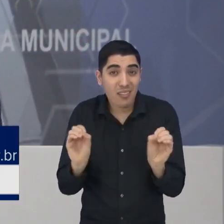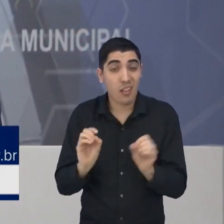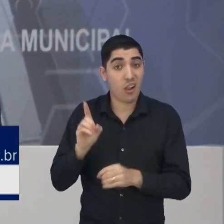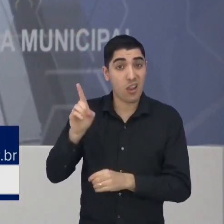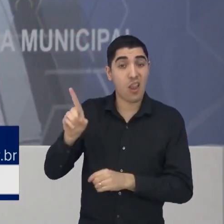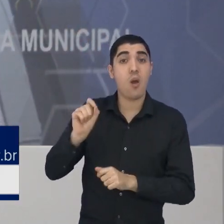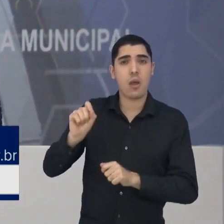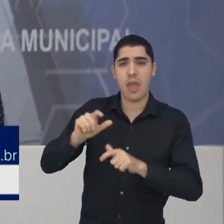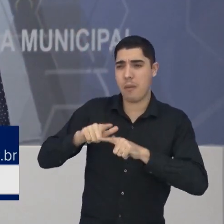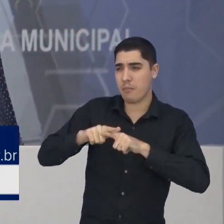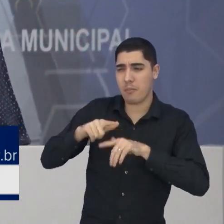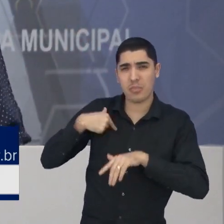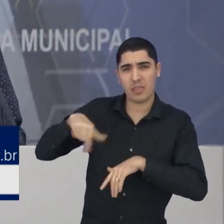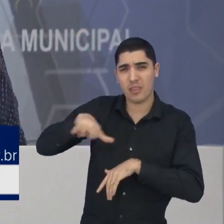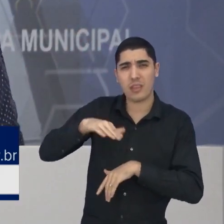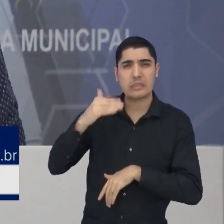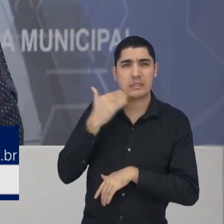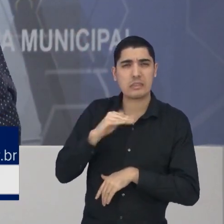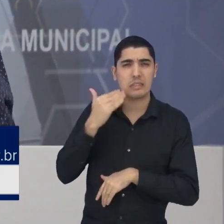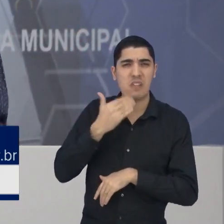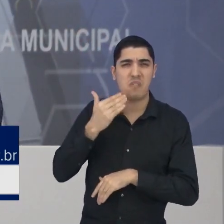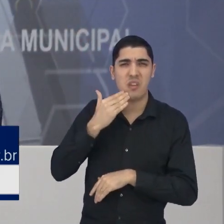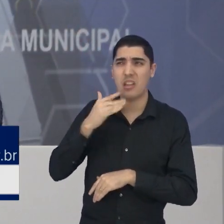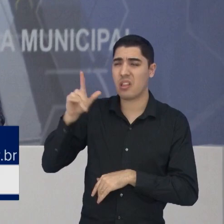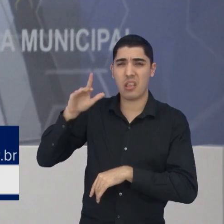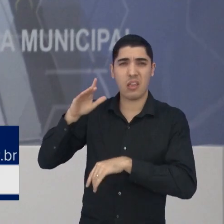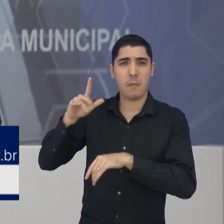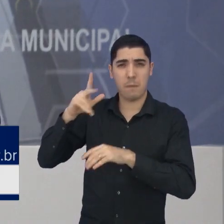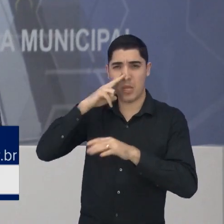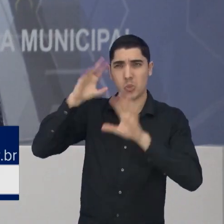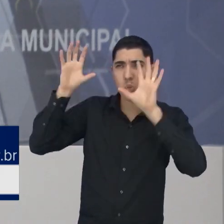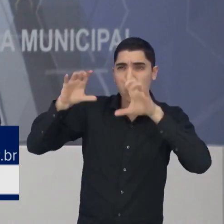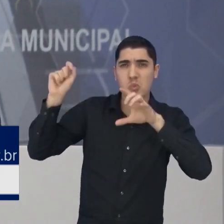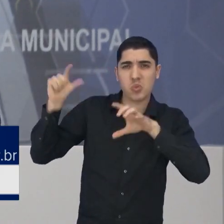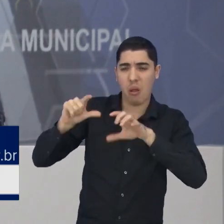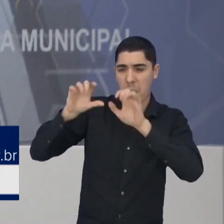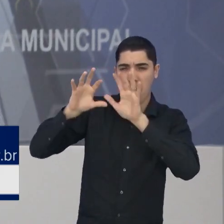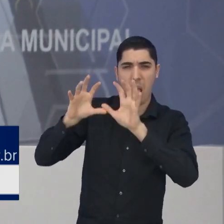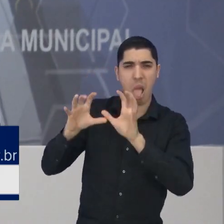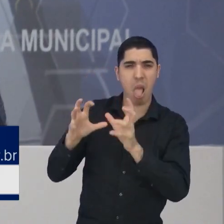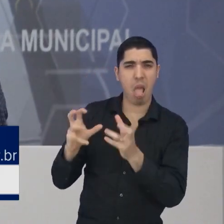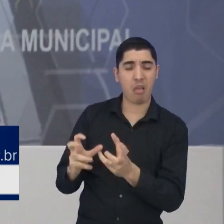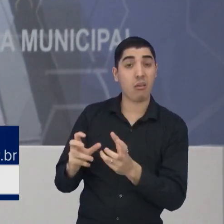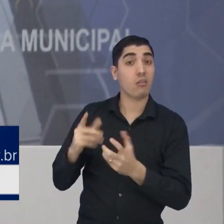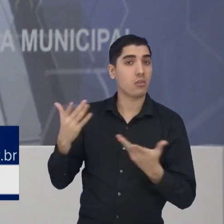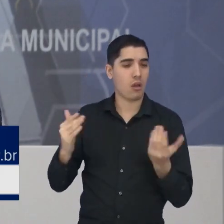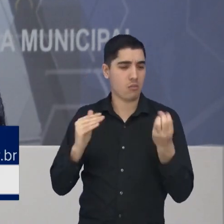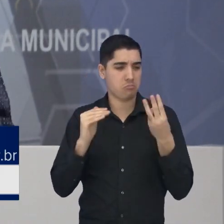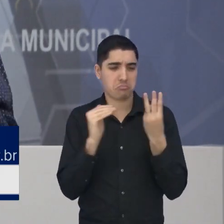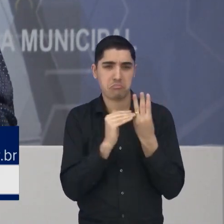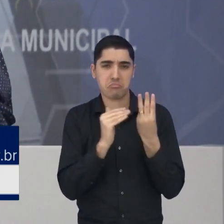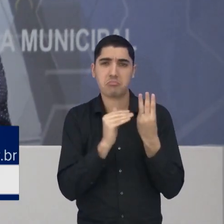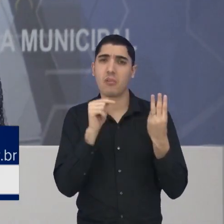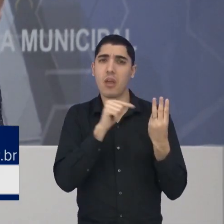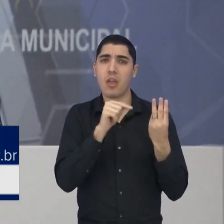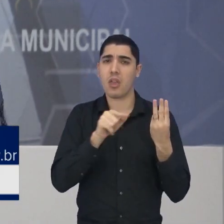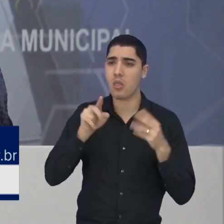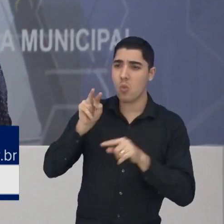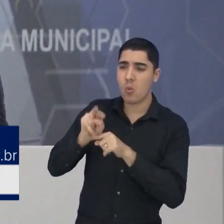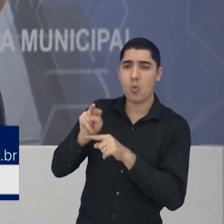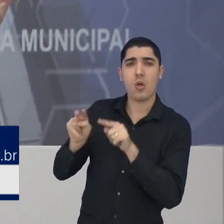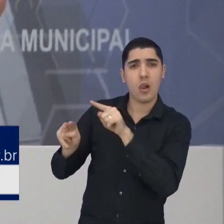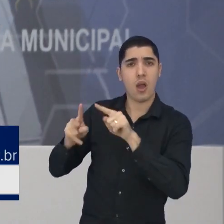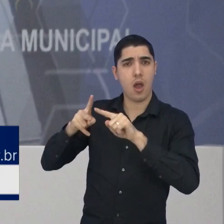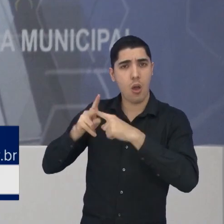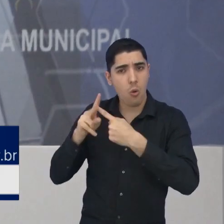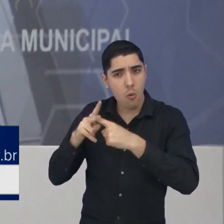completamente sendo destruída pelo tempo, sem que a Fundação Cultural tivesse uma ação para consertar,